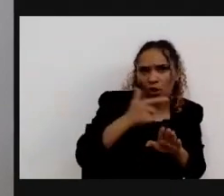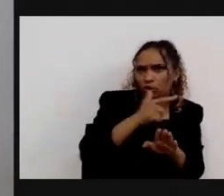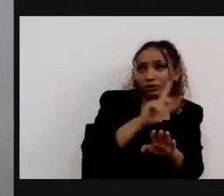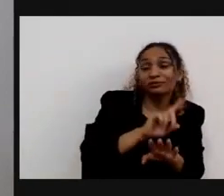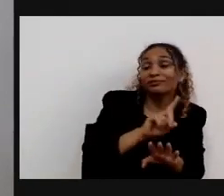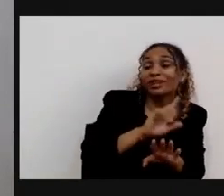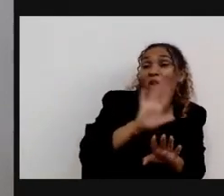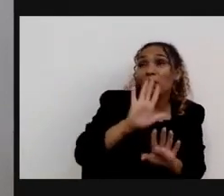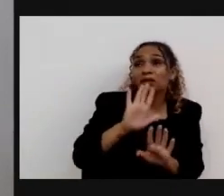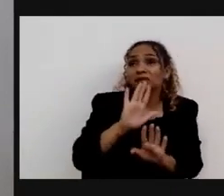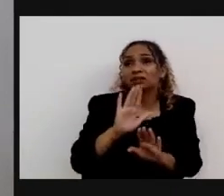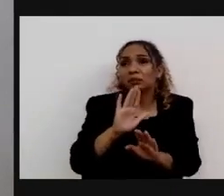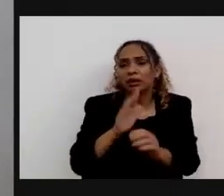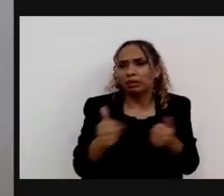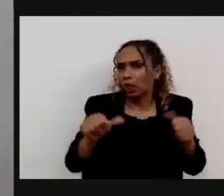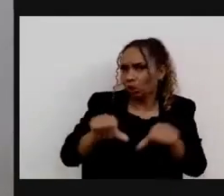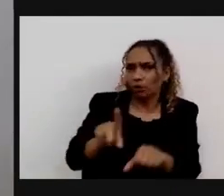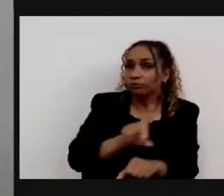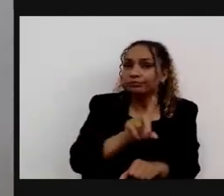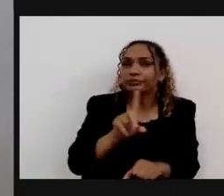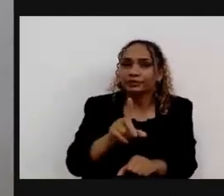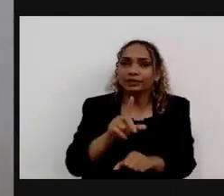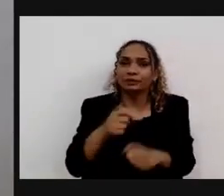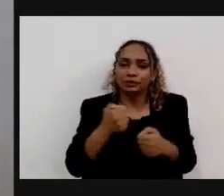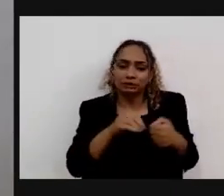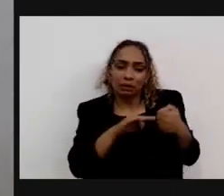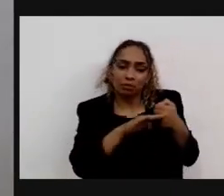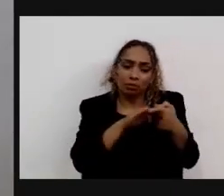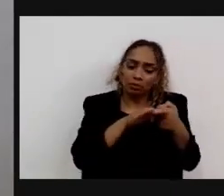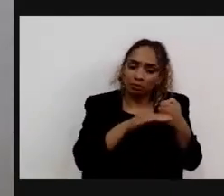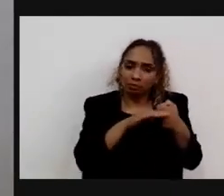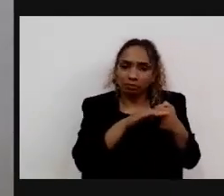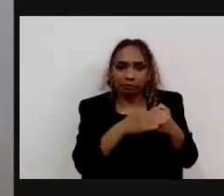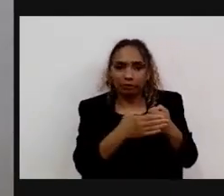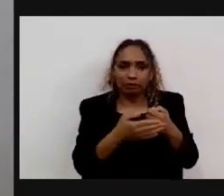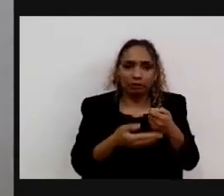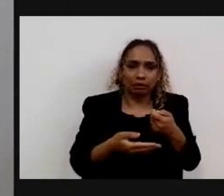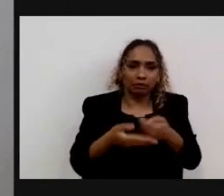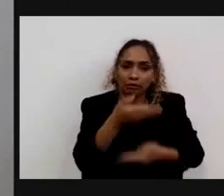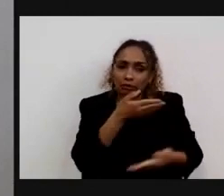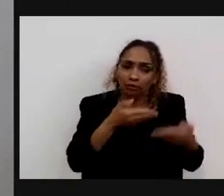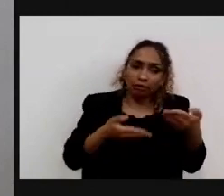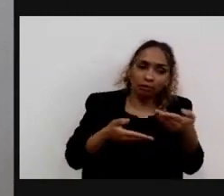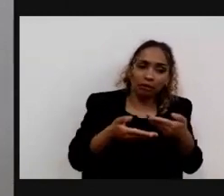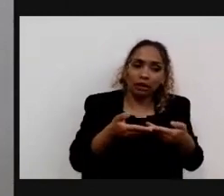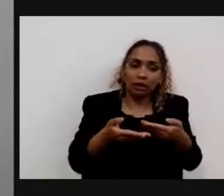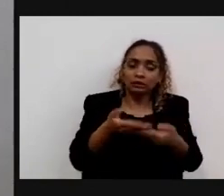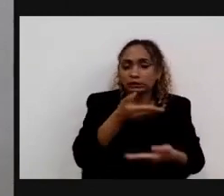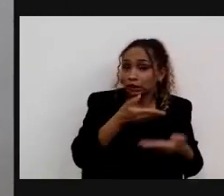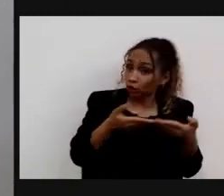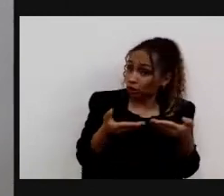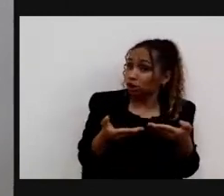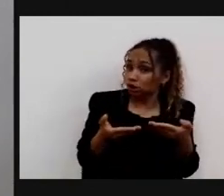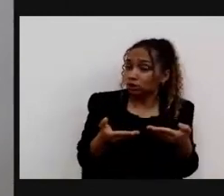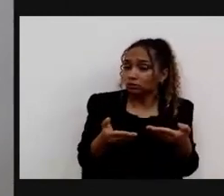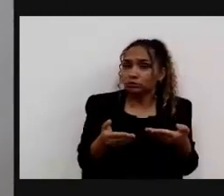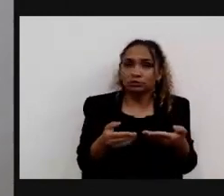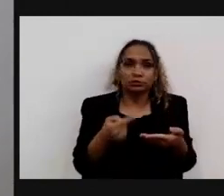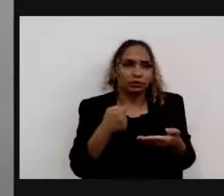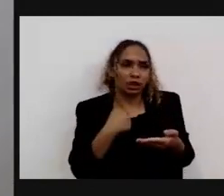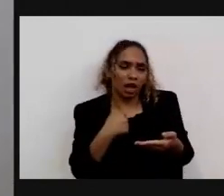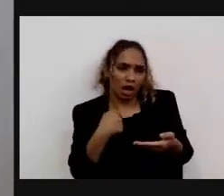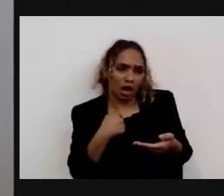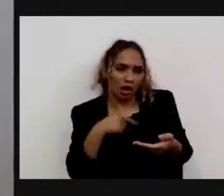também não tá no pior consegui mais algo no meio é negociação tudo isso eu acabo eu e Luana